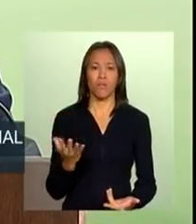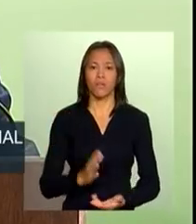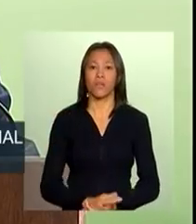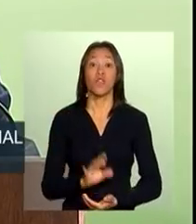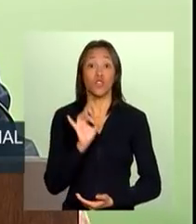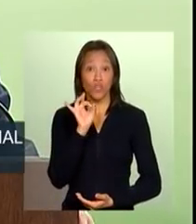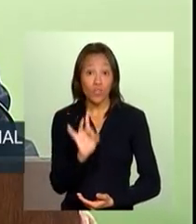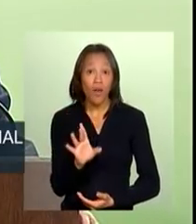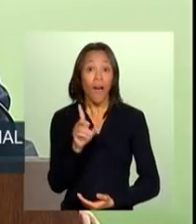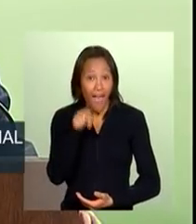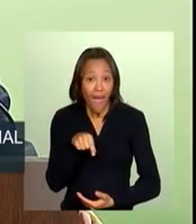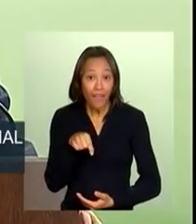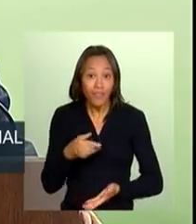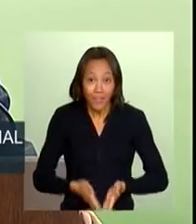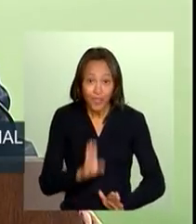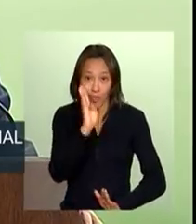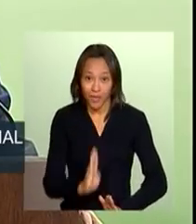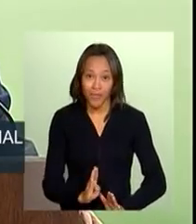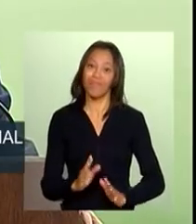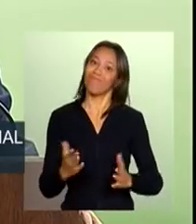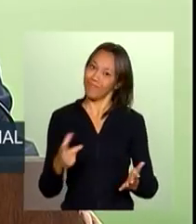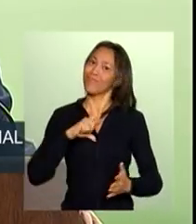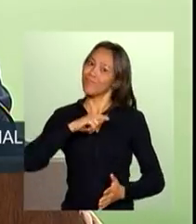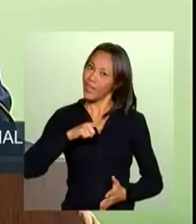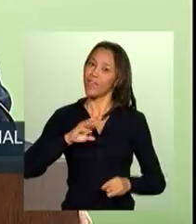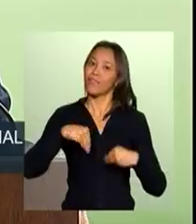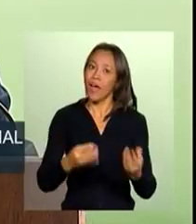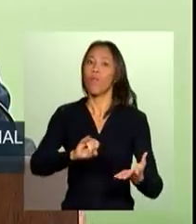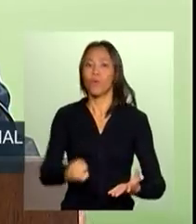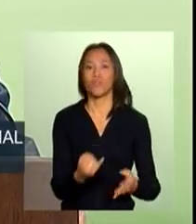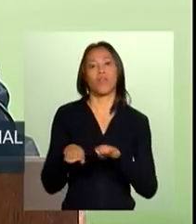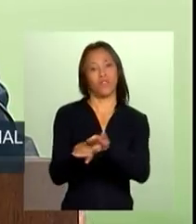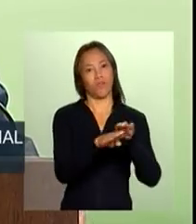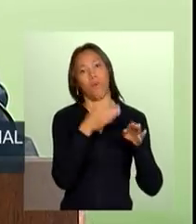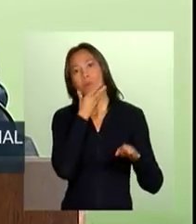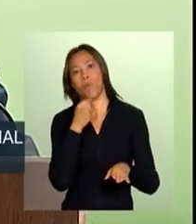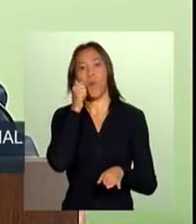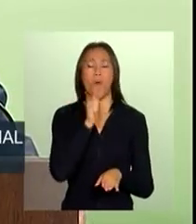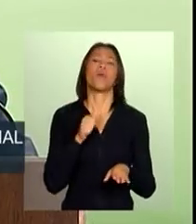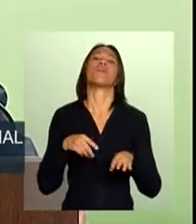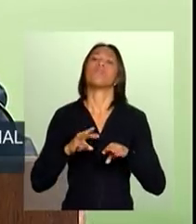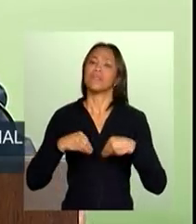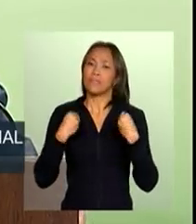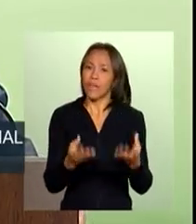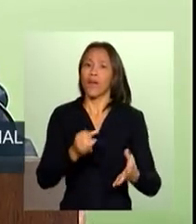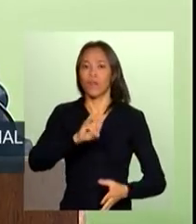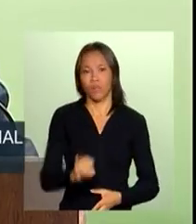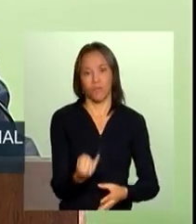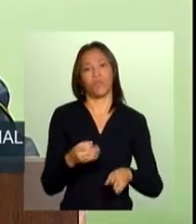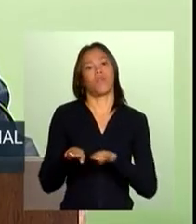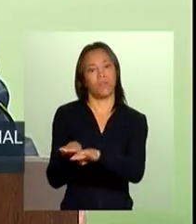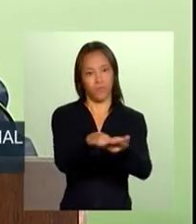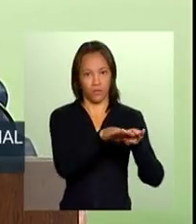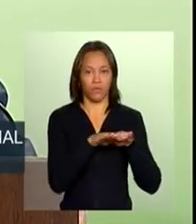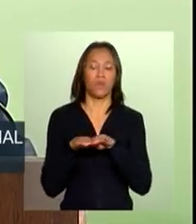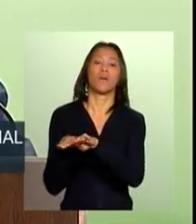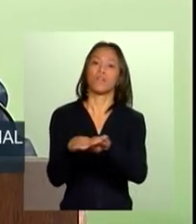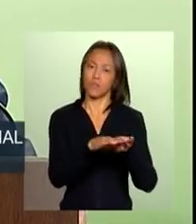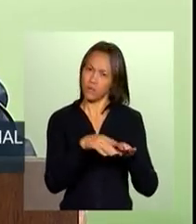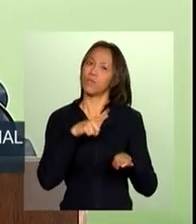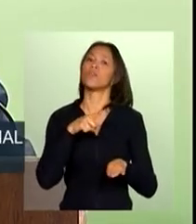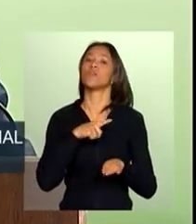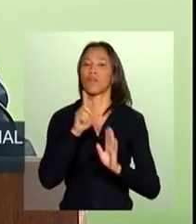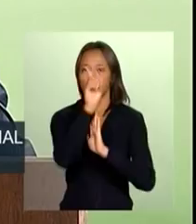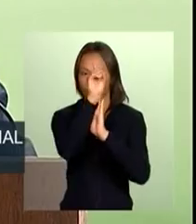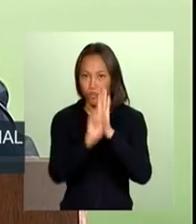Basta que ele seja brasileiro. Ou brasileira, a igualdade de oportunidades tem de